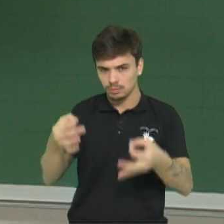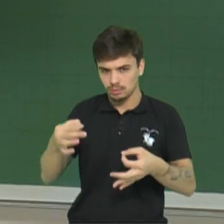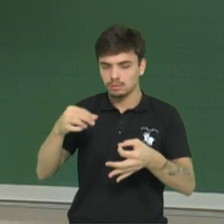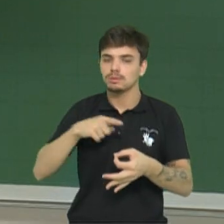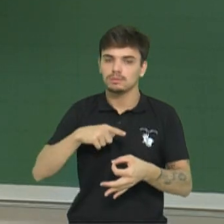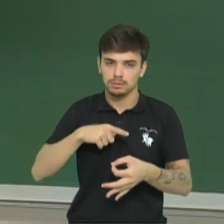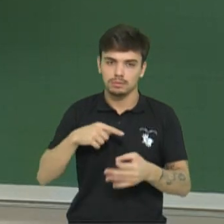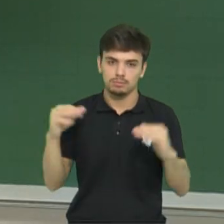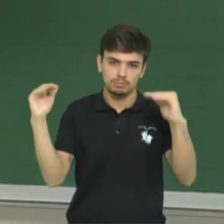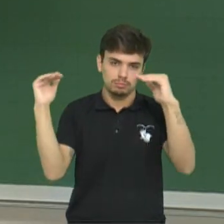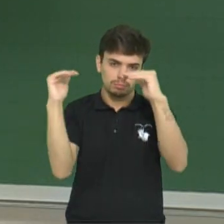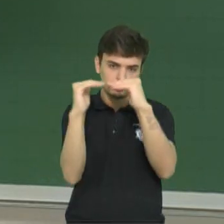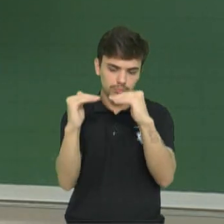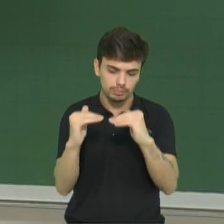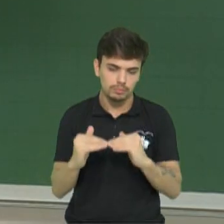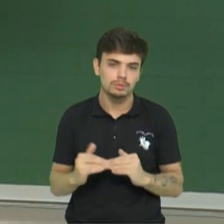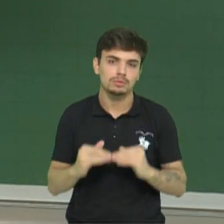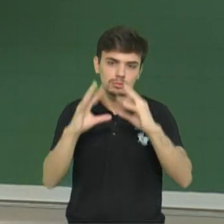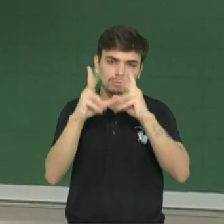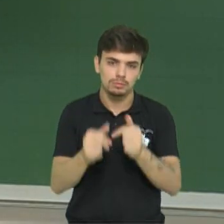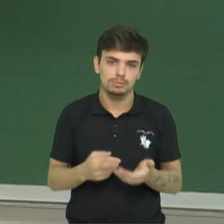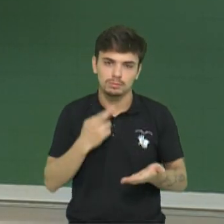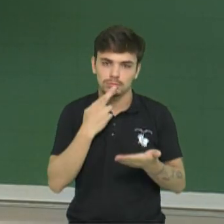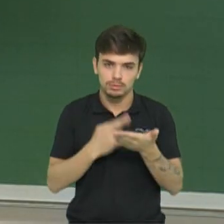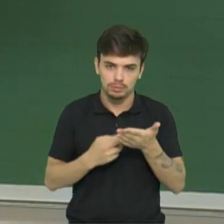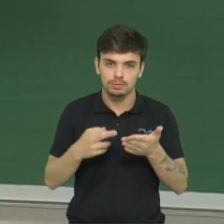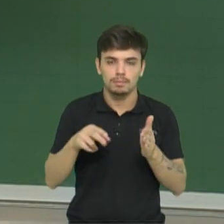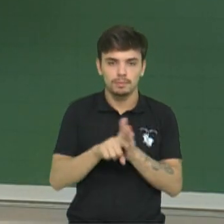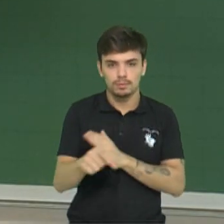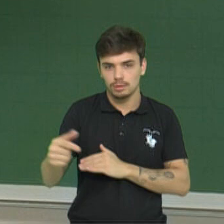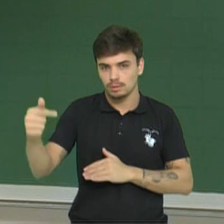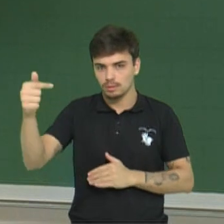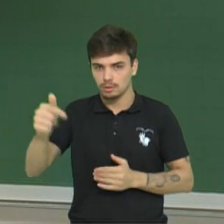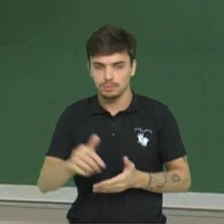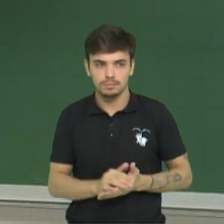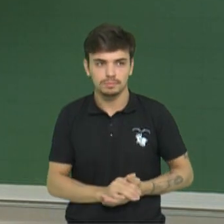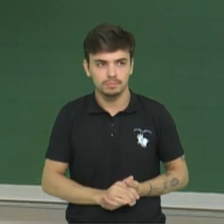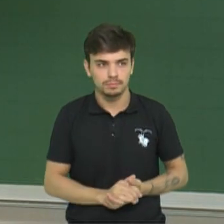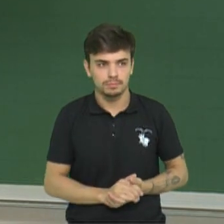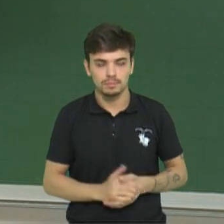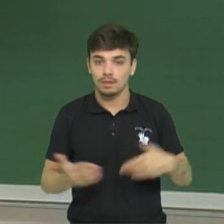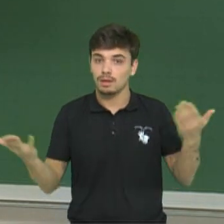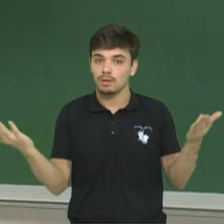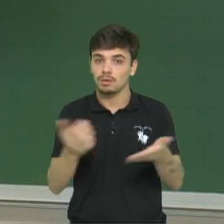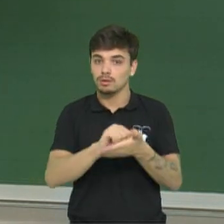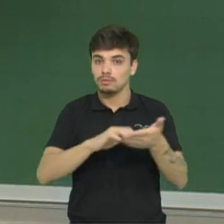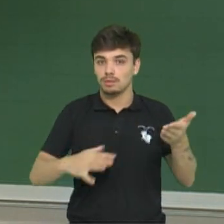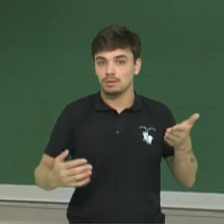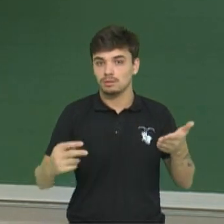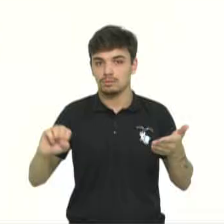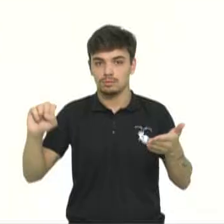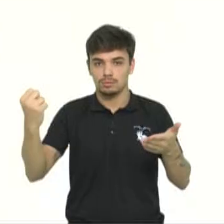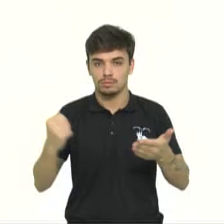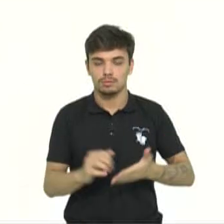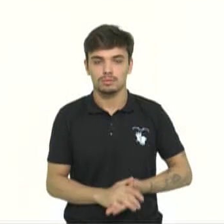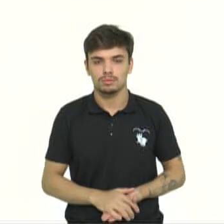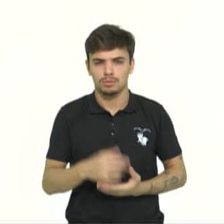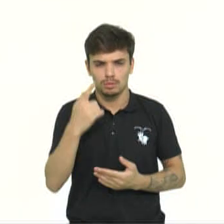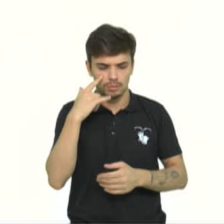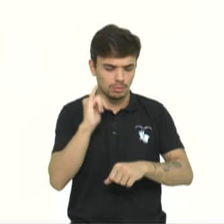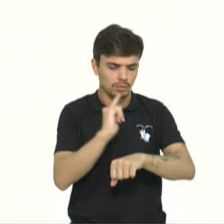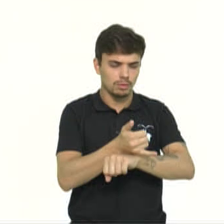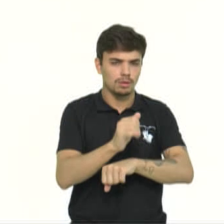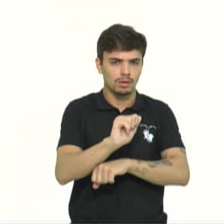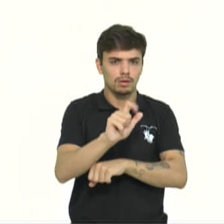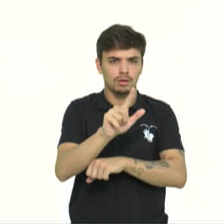estão corretas para essa nossa questão 7, ok? Questão 8. O alumínio